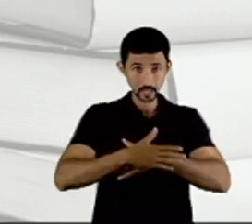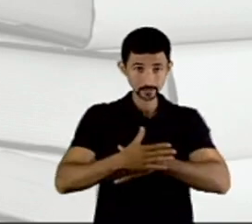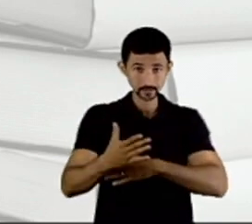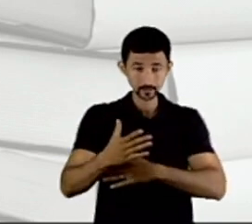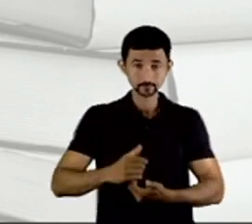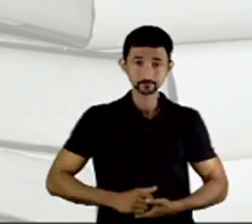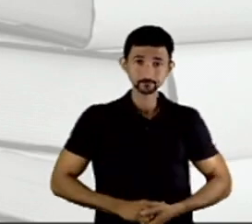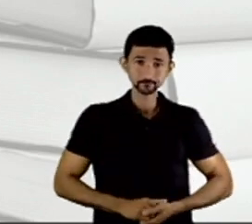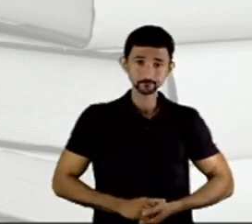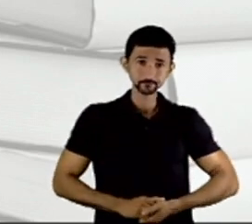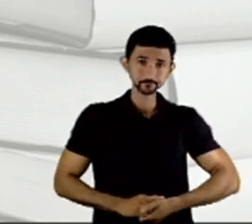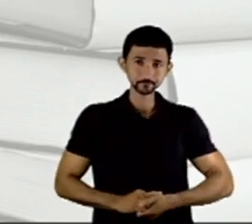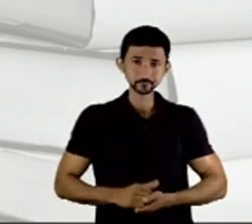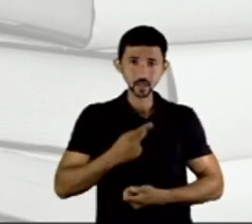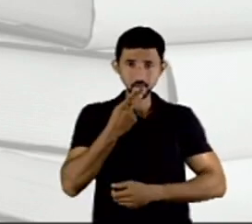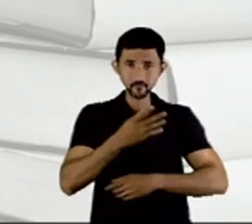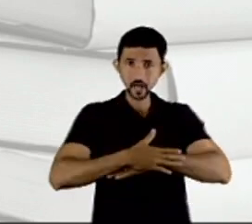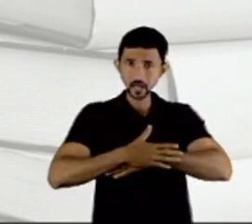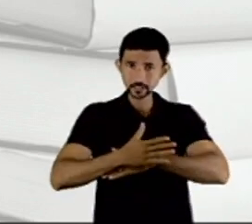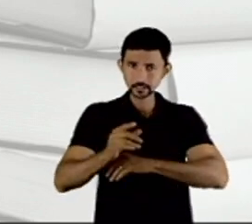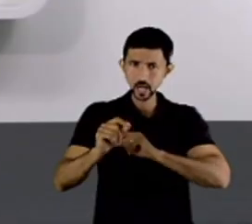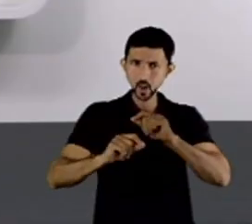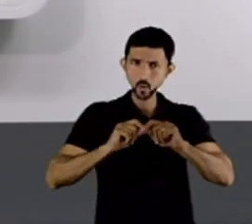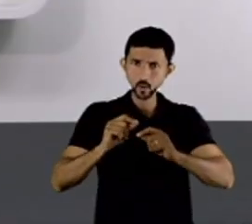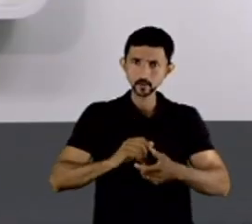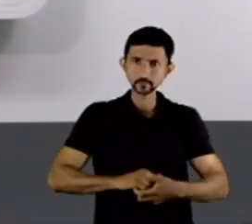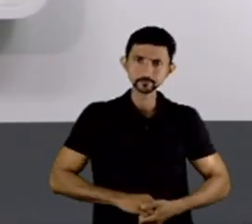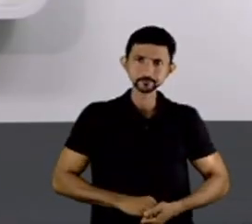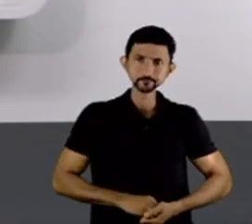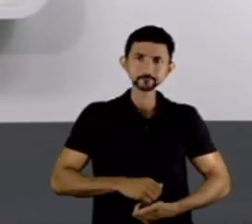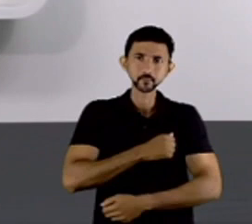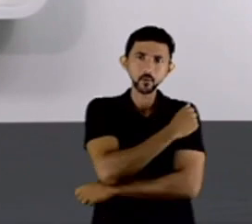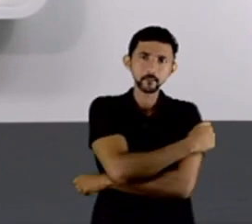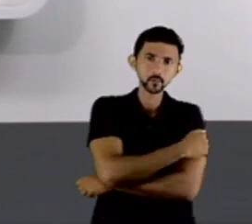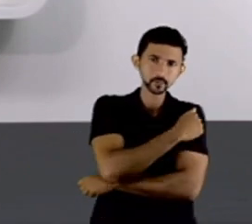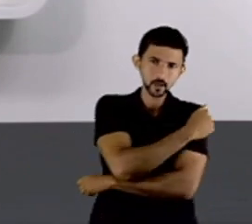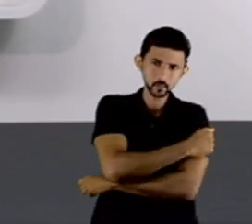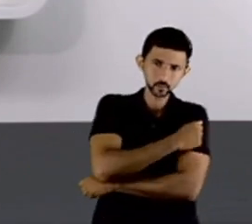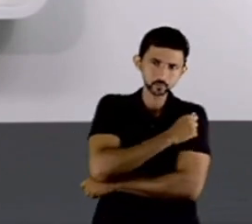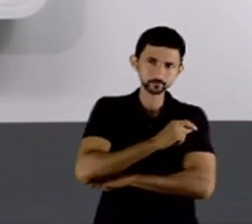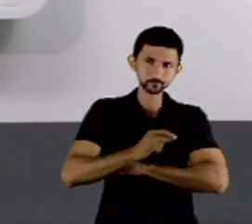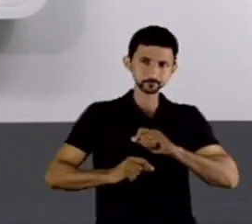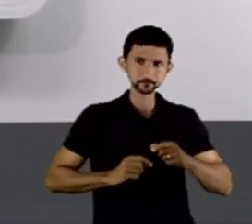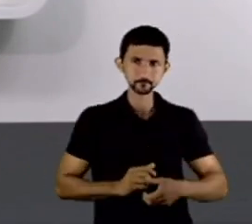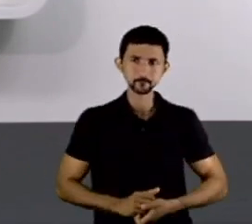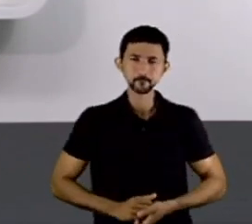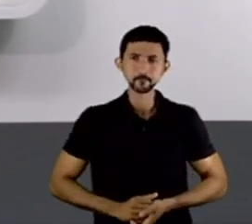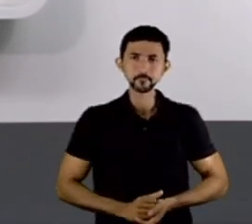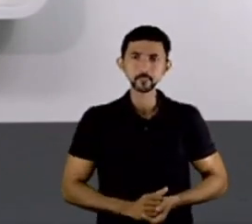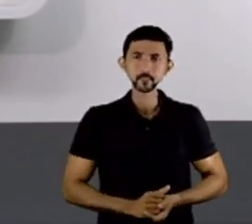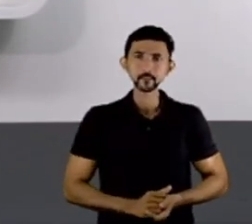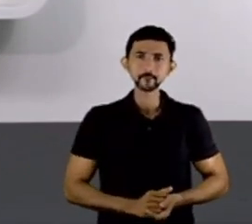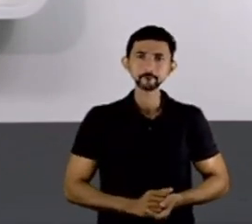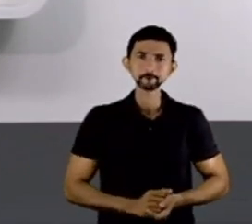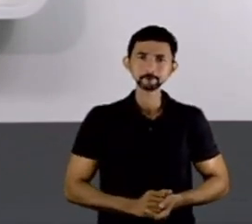aula. Aqui, por favor. É o que eu falo sempre para vocês em sala de aula. Eu falo para os meus alunos em sala de aula.